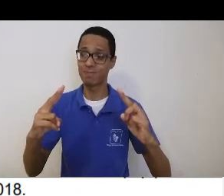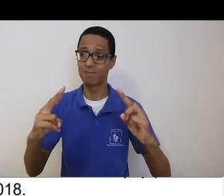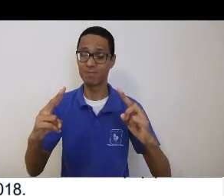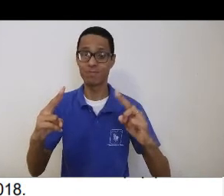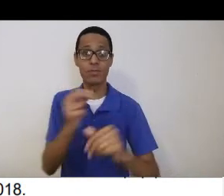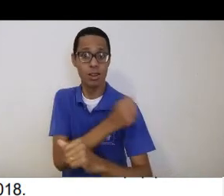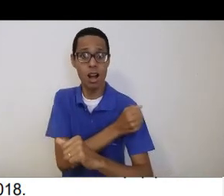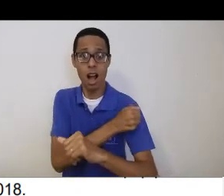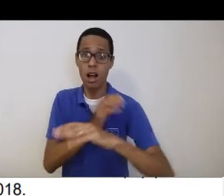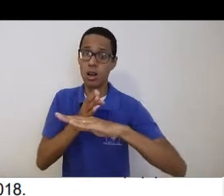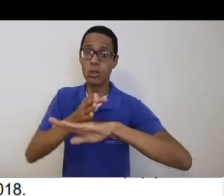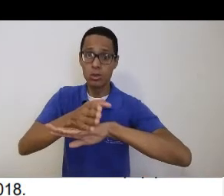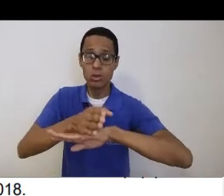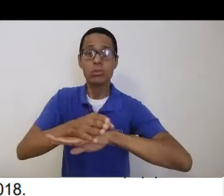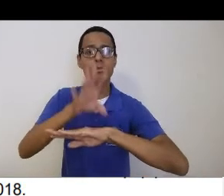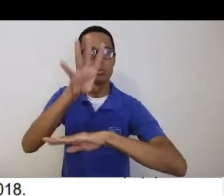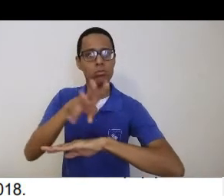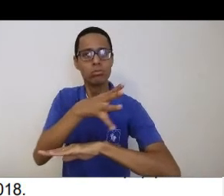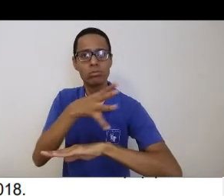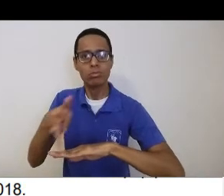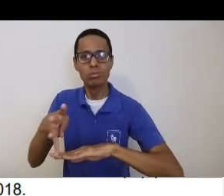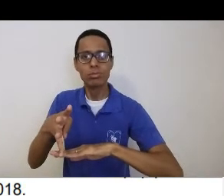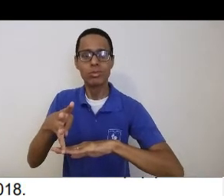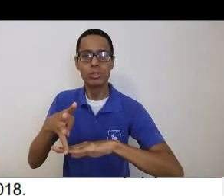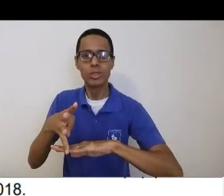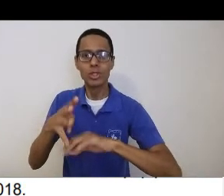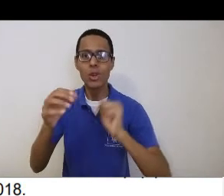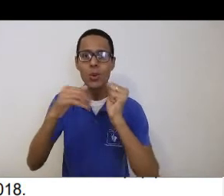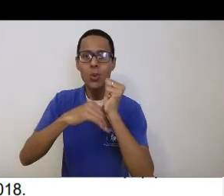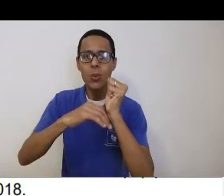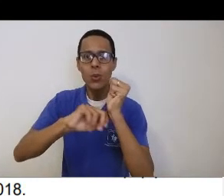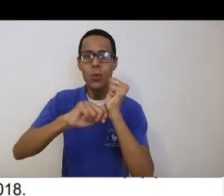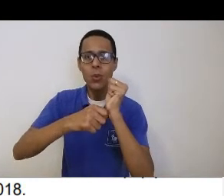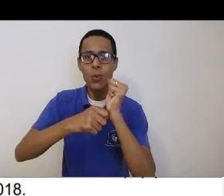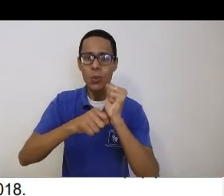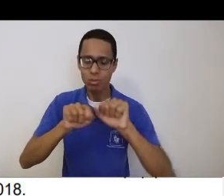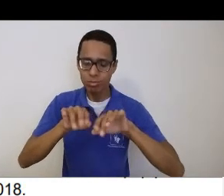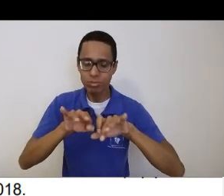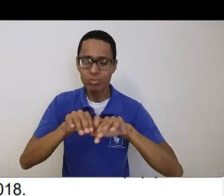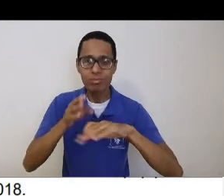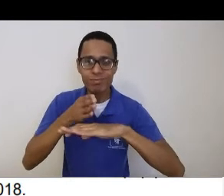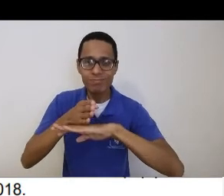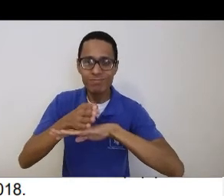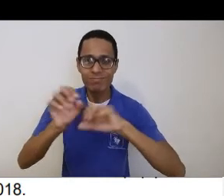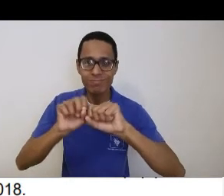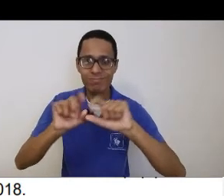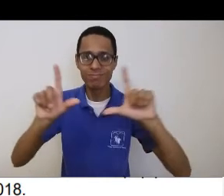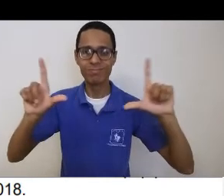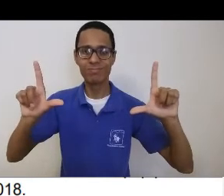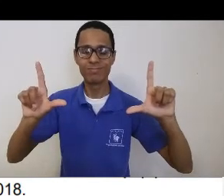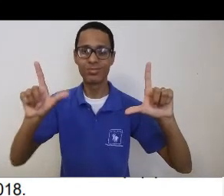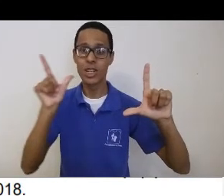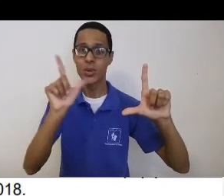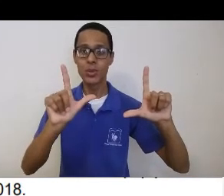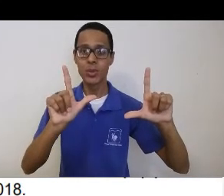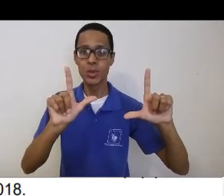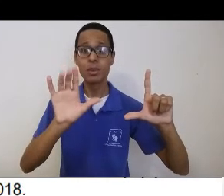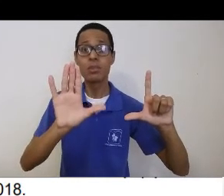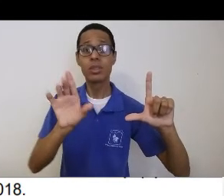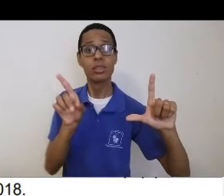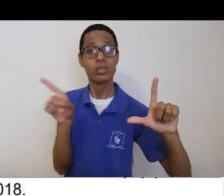o acesso à sua sala de aula. E aquele que é analfabeto digital? Será que ele